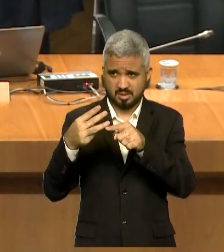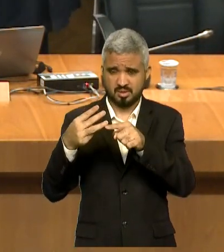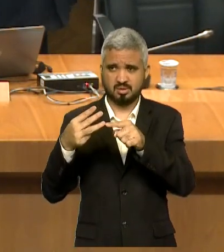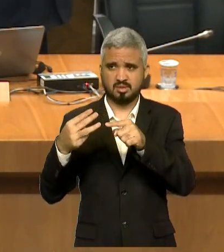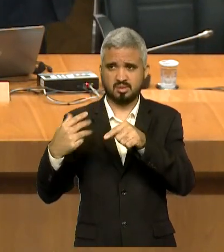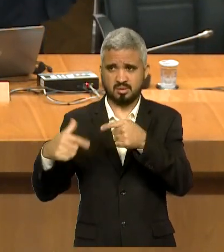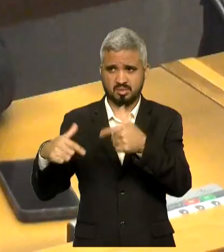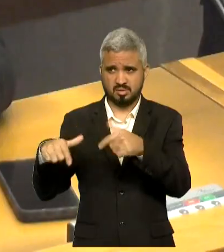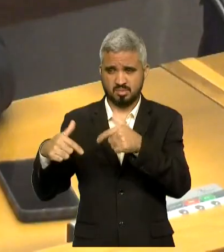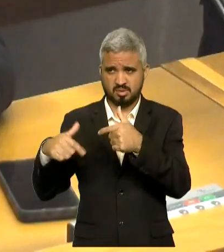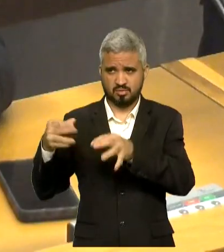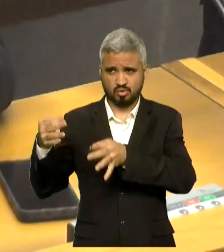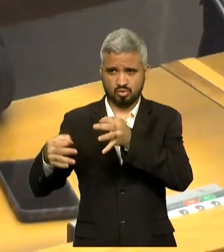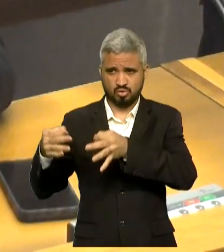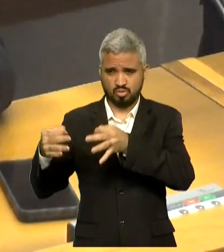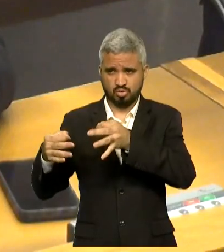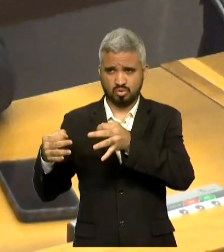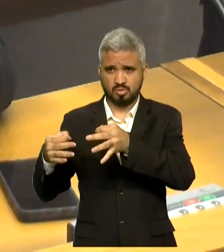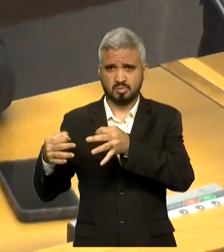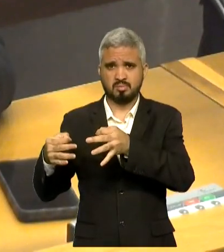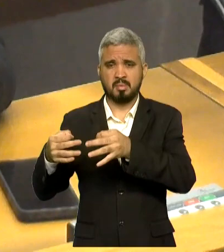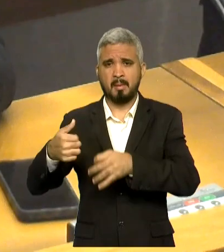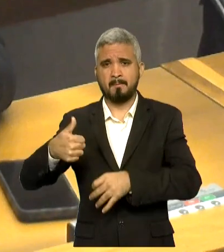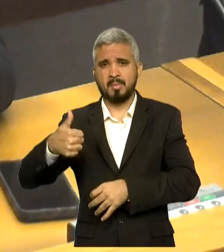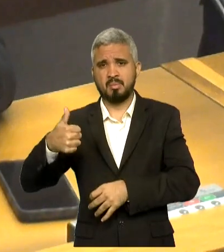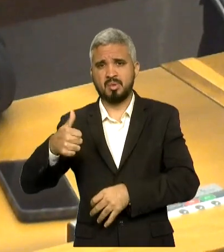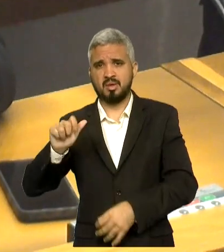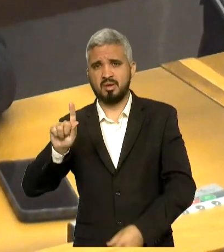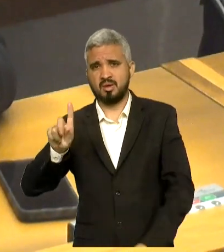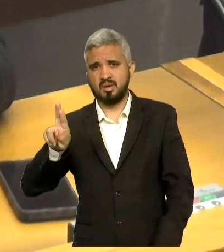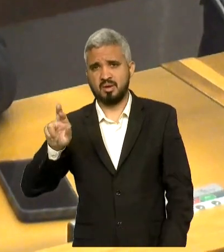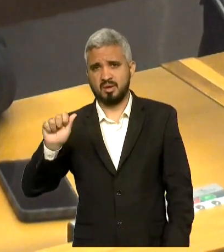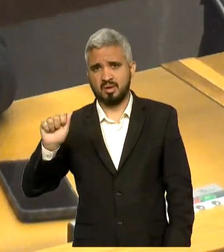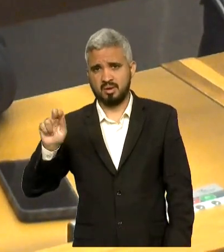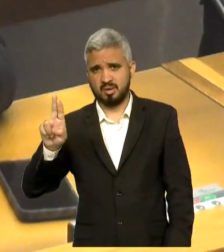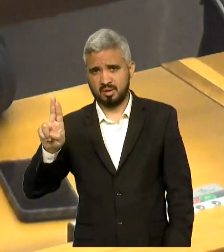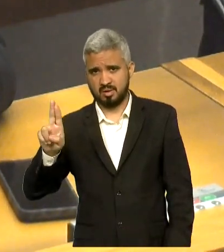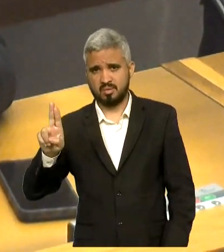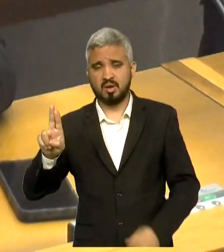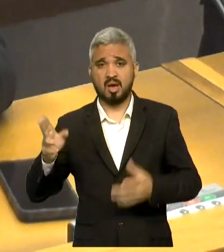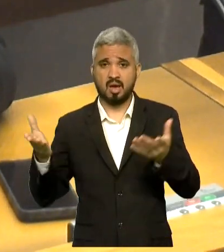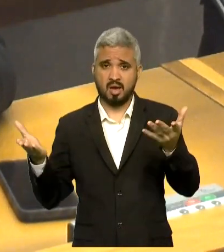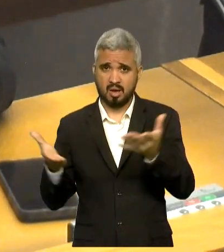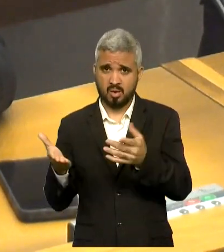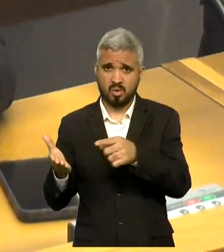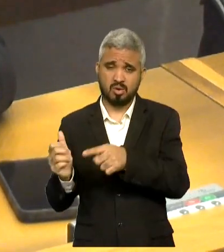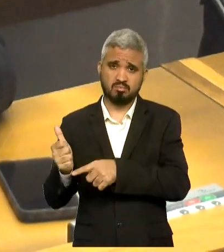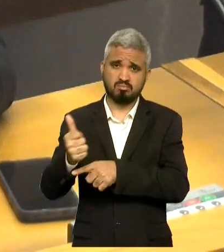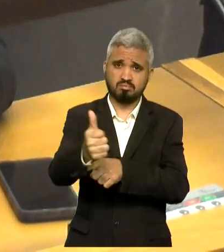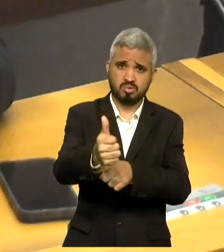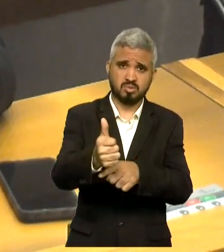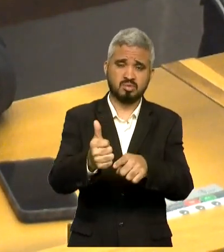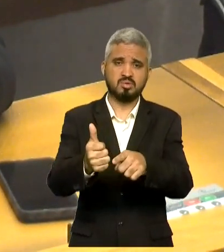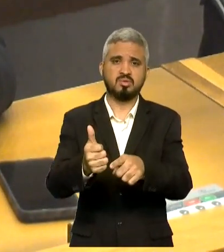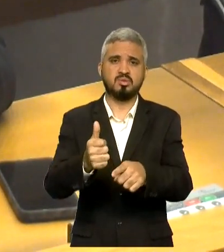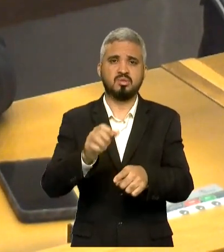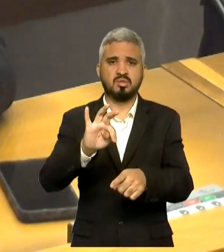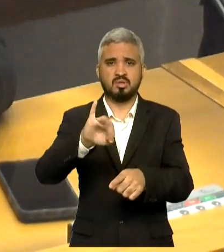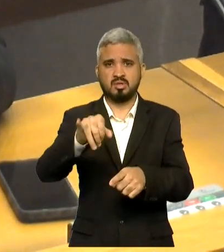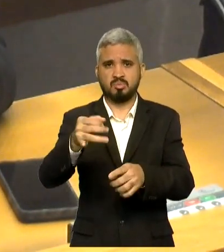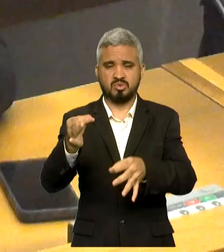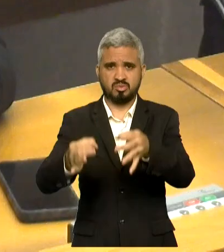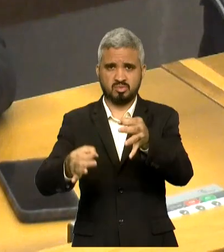e agora estão honrando o Poder Judiciário maranhense no Tribunal de Justiça. Então, aqui